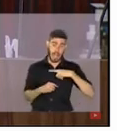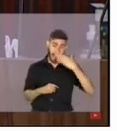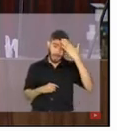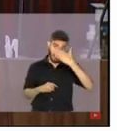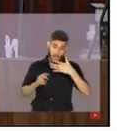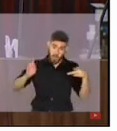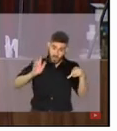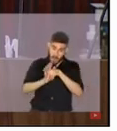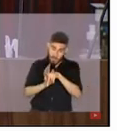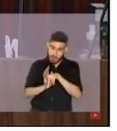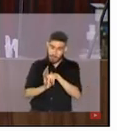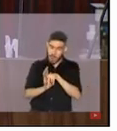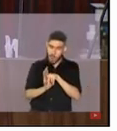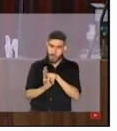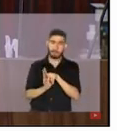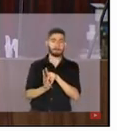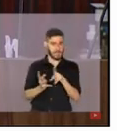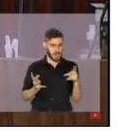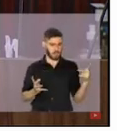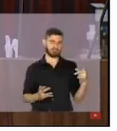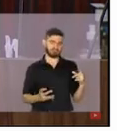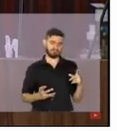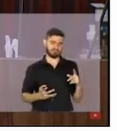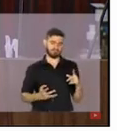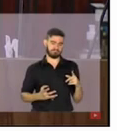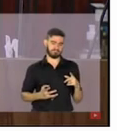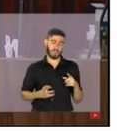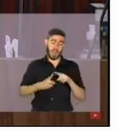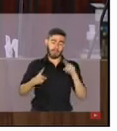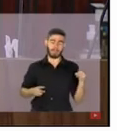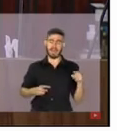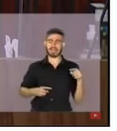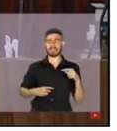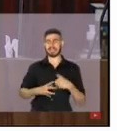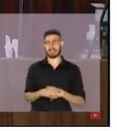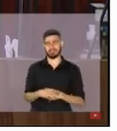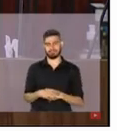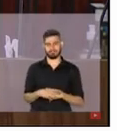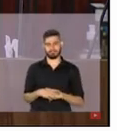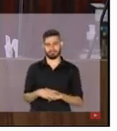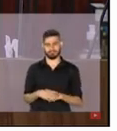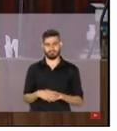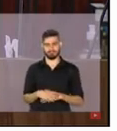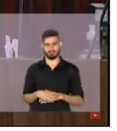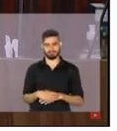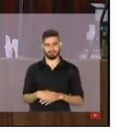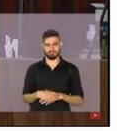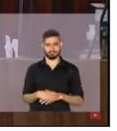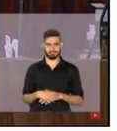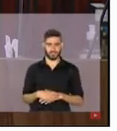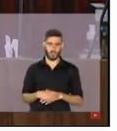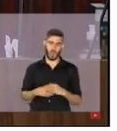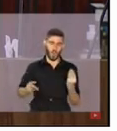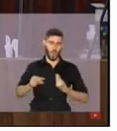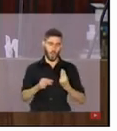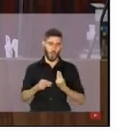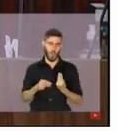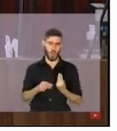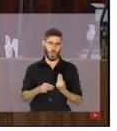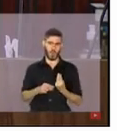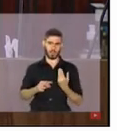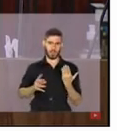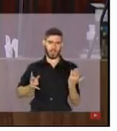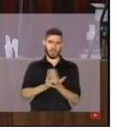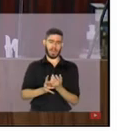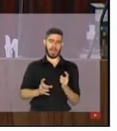específica da educação agora não se pode aqui é de uma forma como eles criam